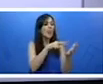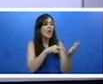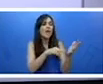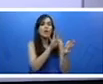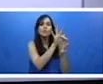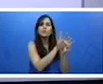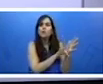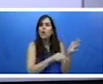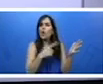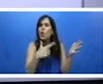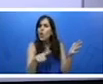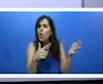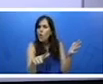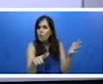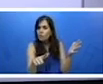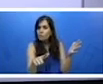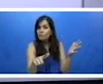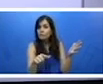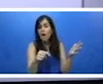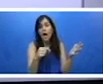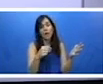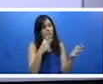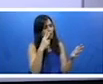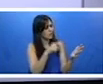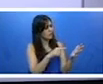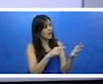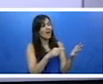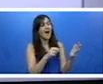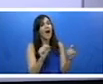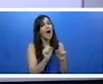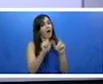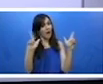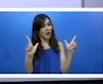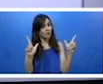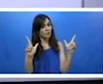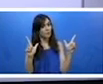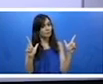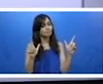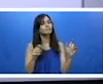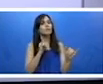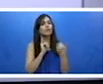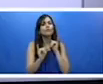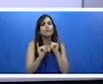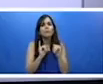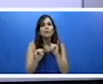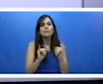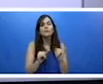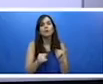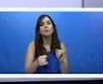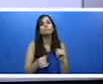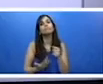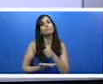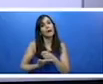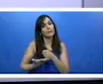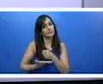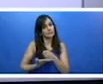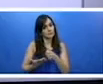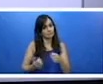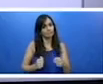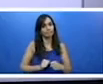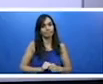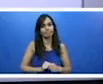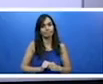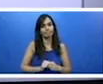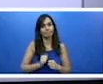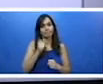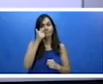para ver se está claro e se de fato contém apenas as informações essenciais. Procure escrever no